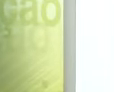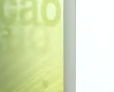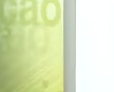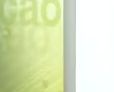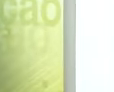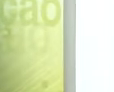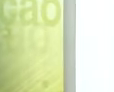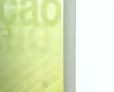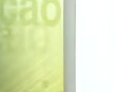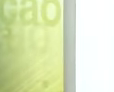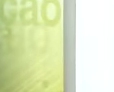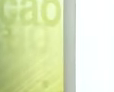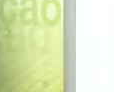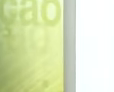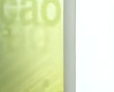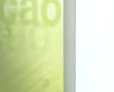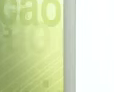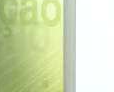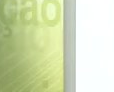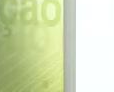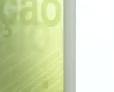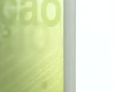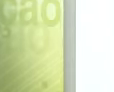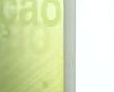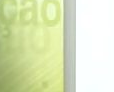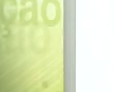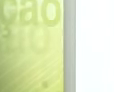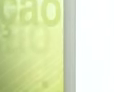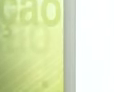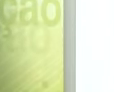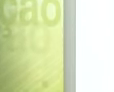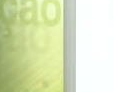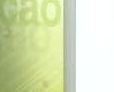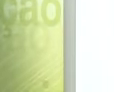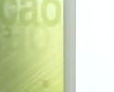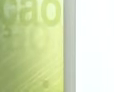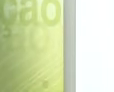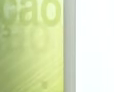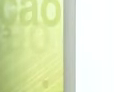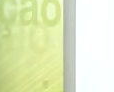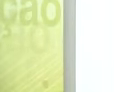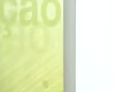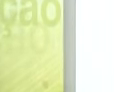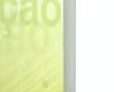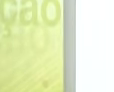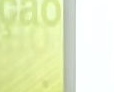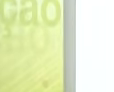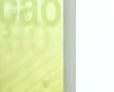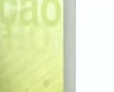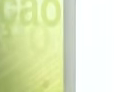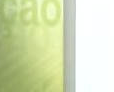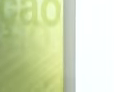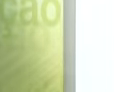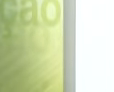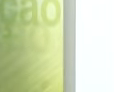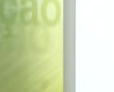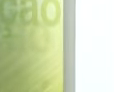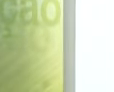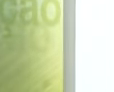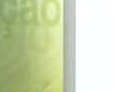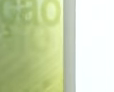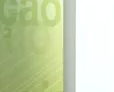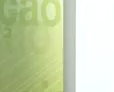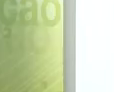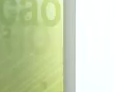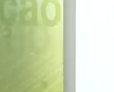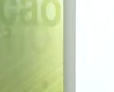date, como numeric, e existem muitos outros com a linguagem HTML5 que podem ser estudados. Mas para